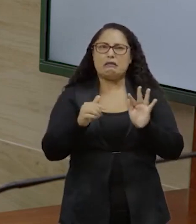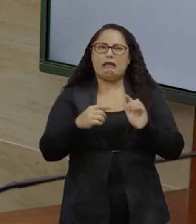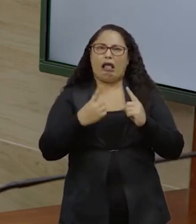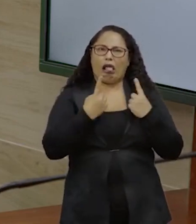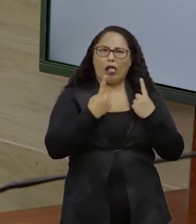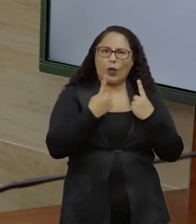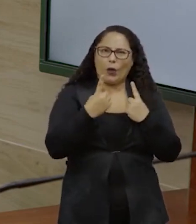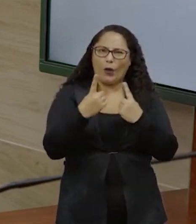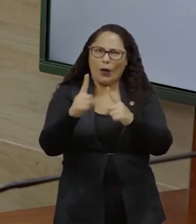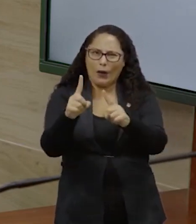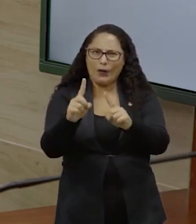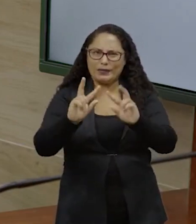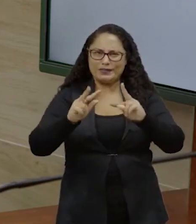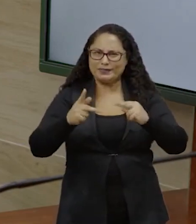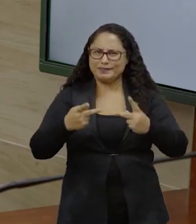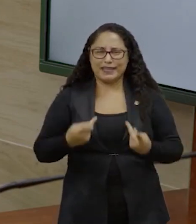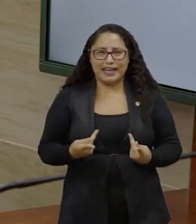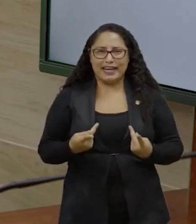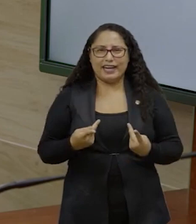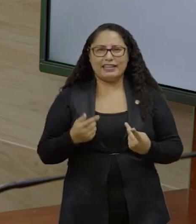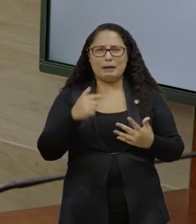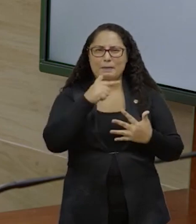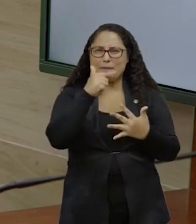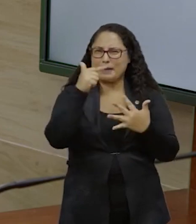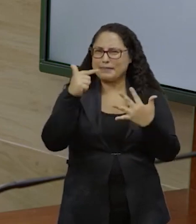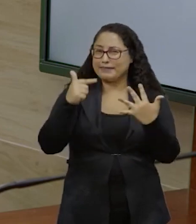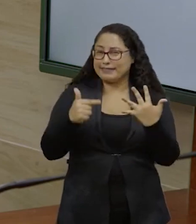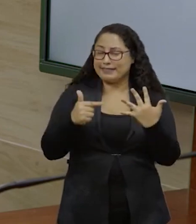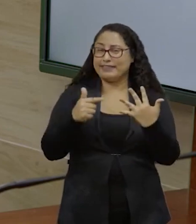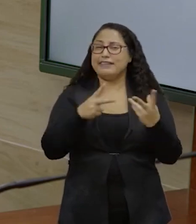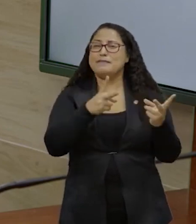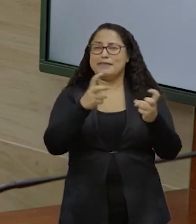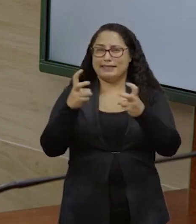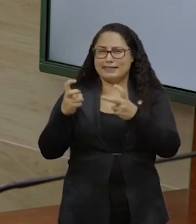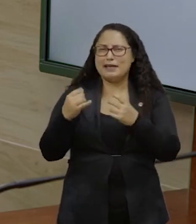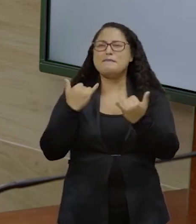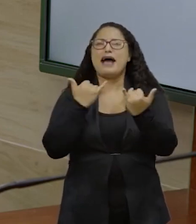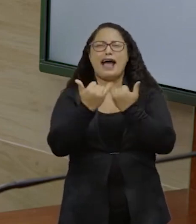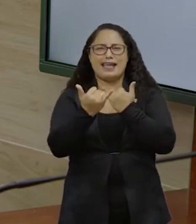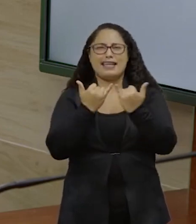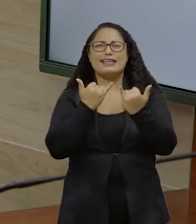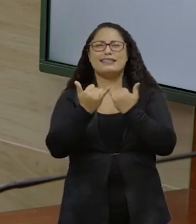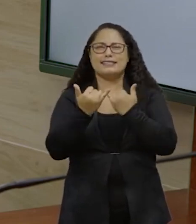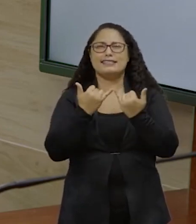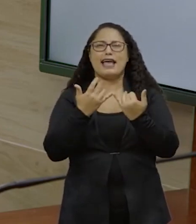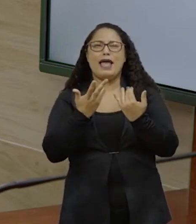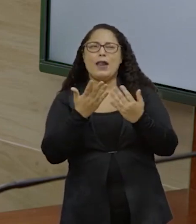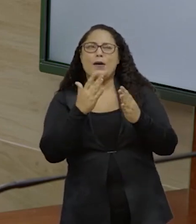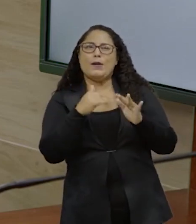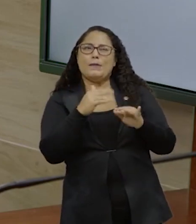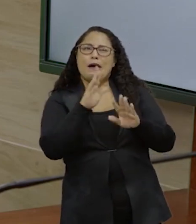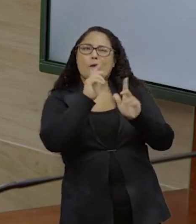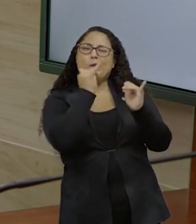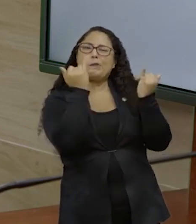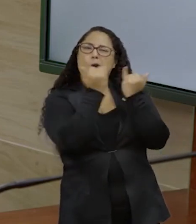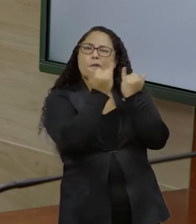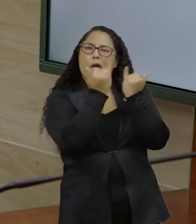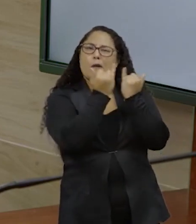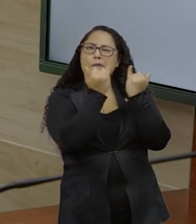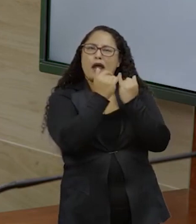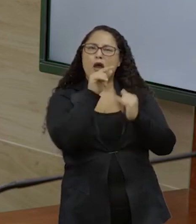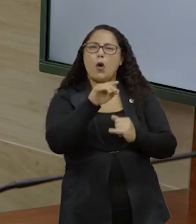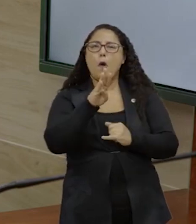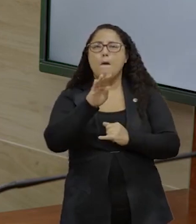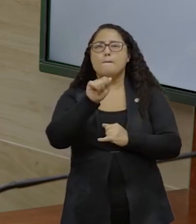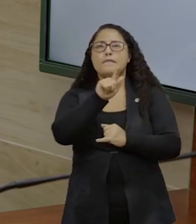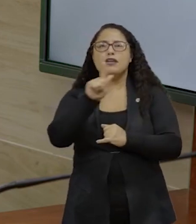rebelar contra os Uhum. humanos e entre outras coisas, né? A gente já viu umas coisas meio parecidas, né? Alguns rumores aí parecidos no Bing, por exemplo, né? Que